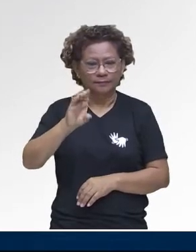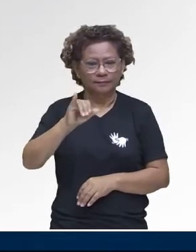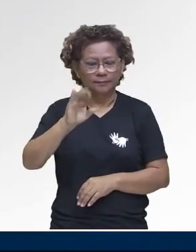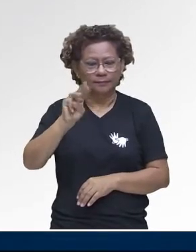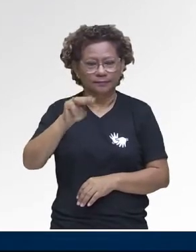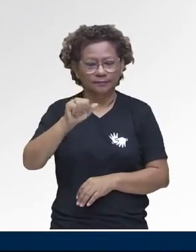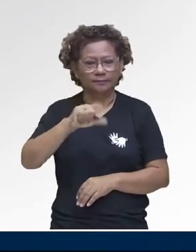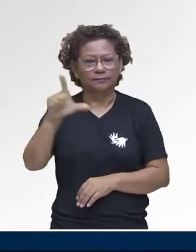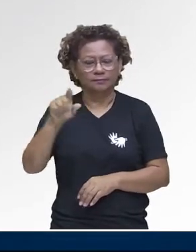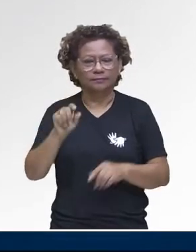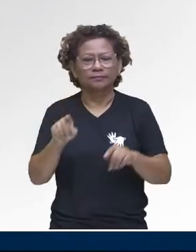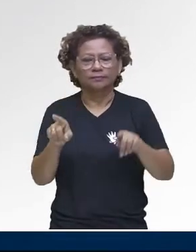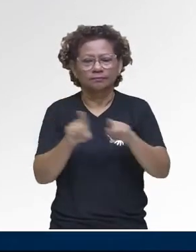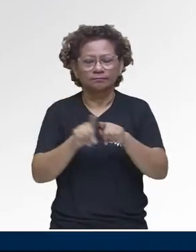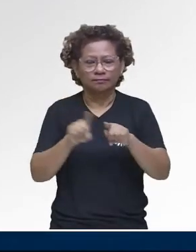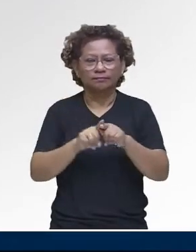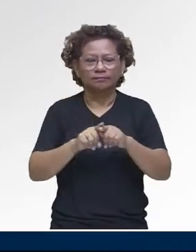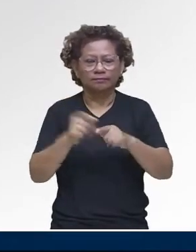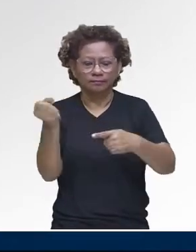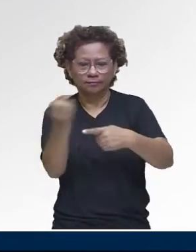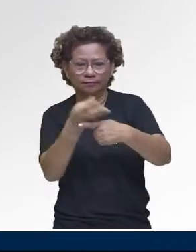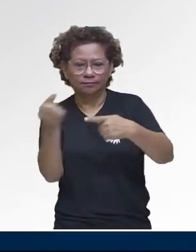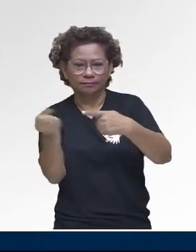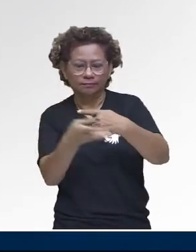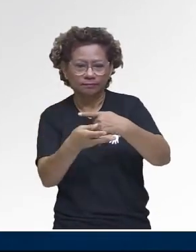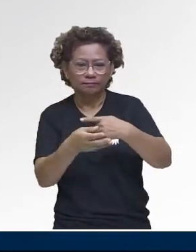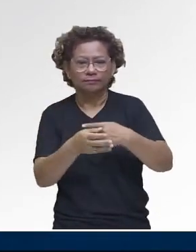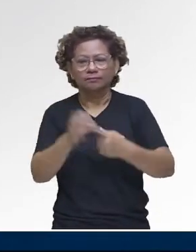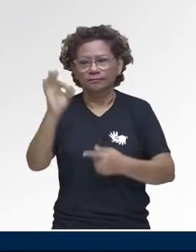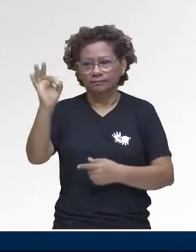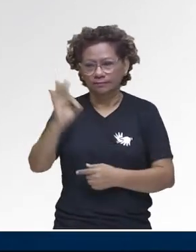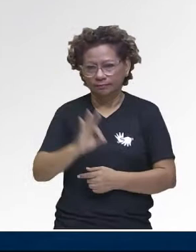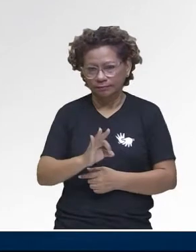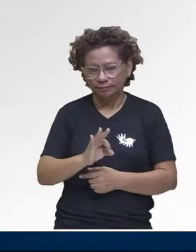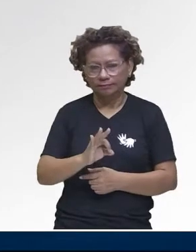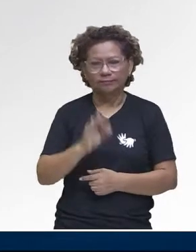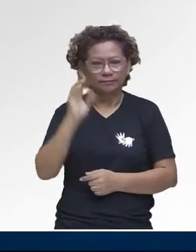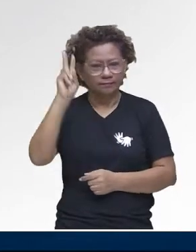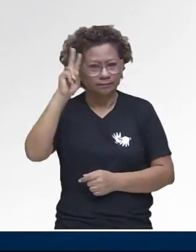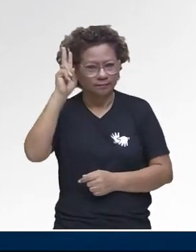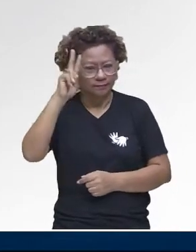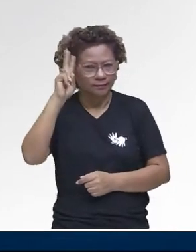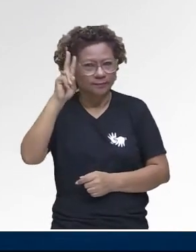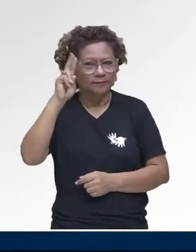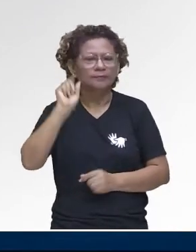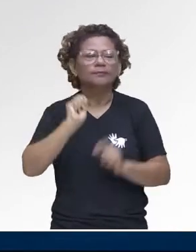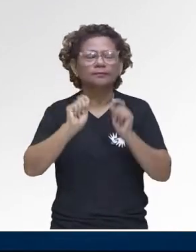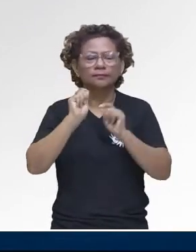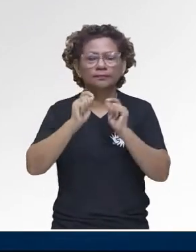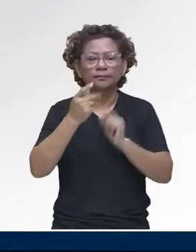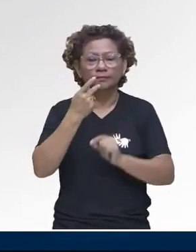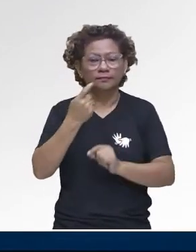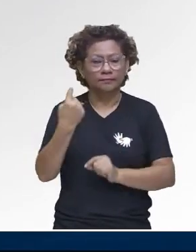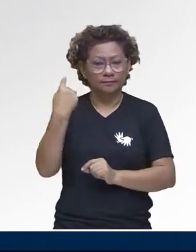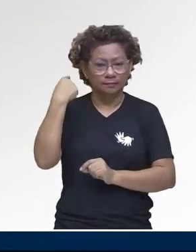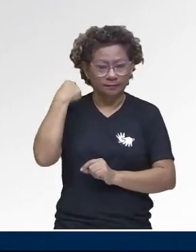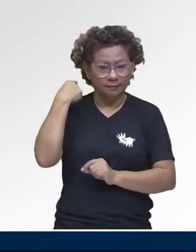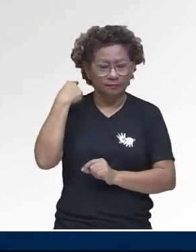de porcentagem. A gente vai relembrar um pouco, trazendo mais conteúdos aqui do que nós falamos na nossa aula anterior, então